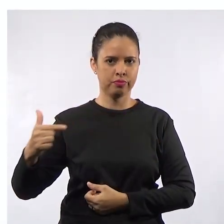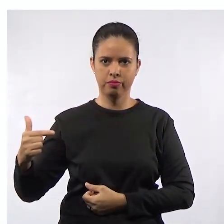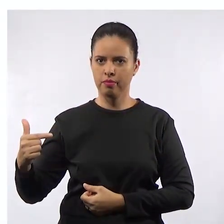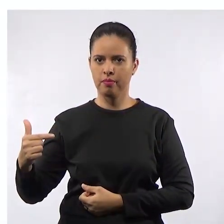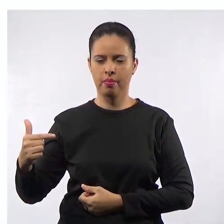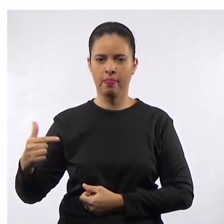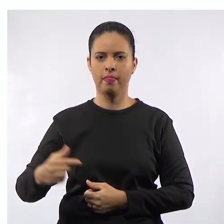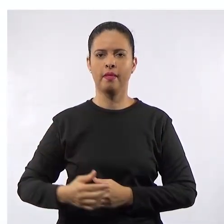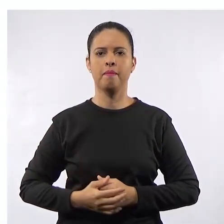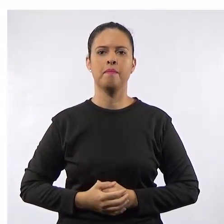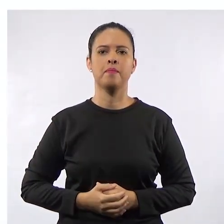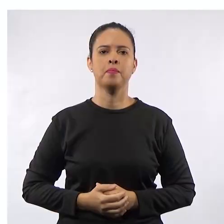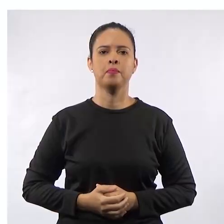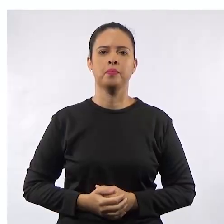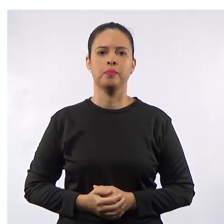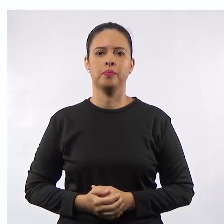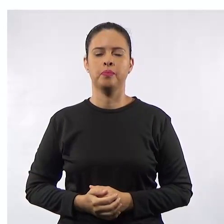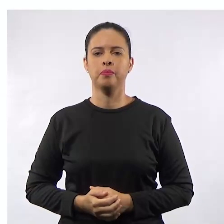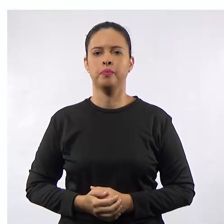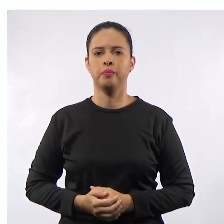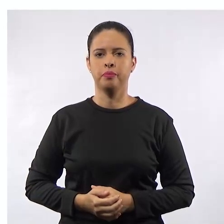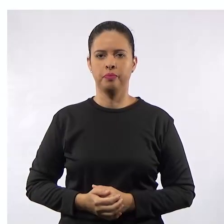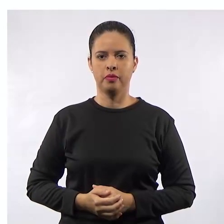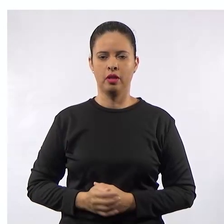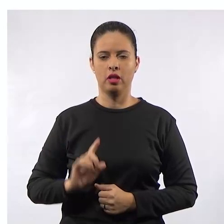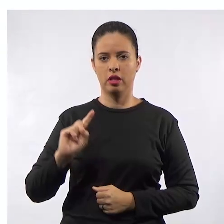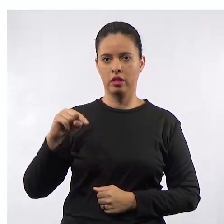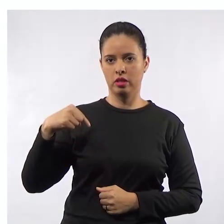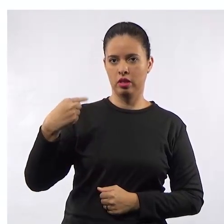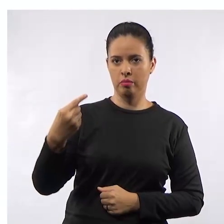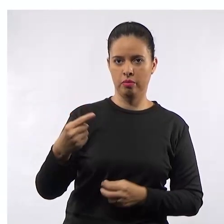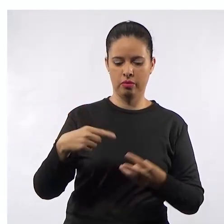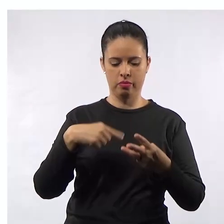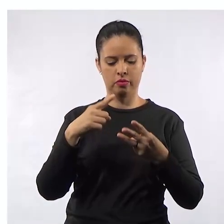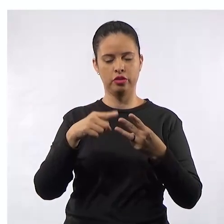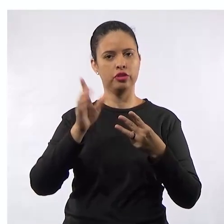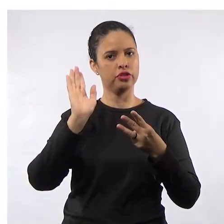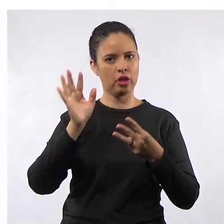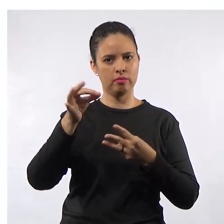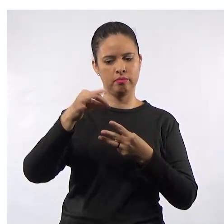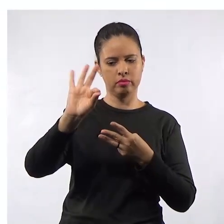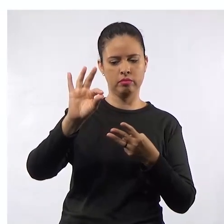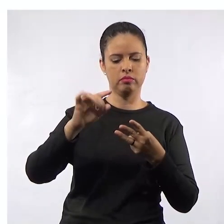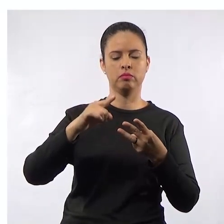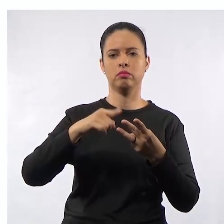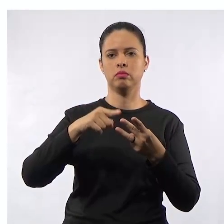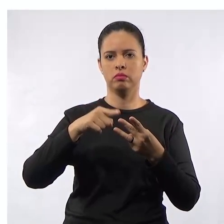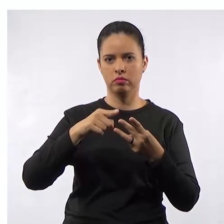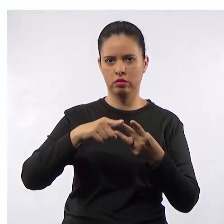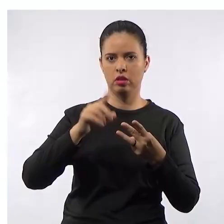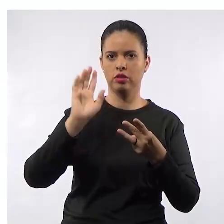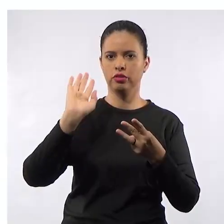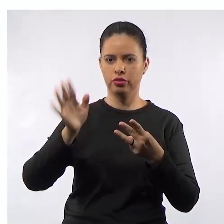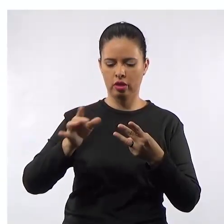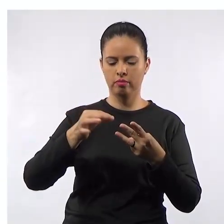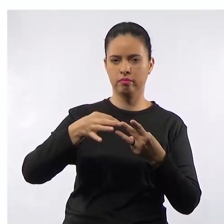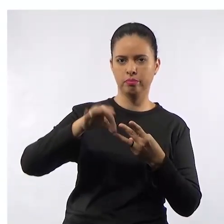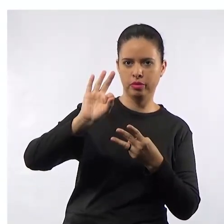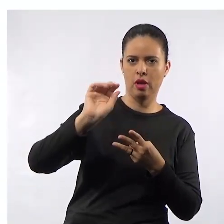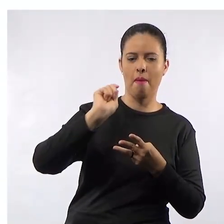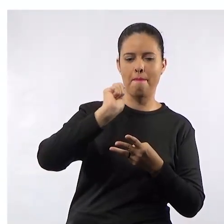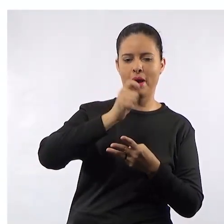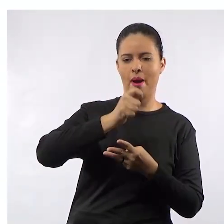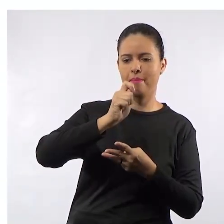contratos novas prestações de serviço tá E aí depois dessa liquidação onde foi feito todas as os